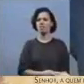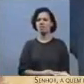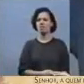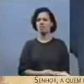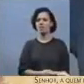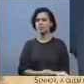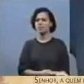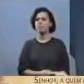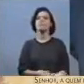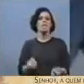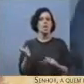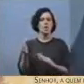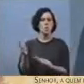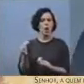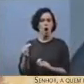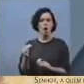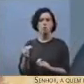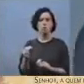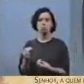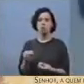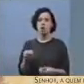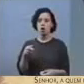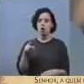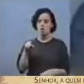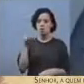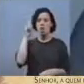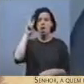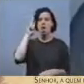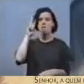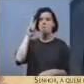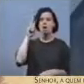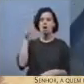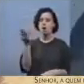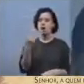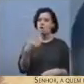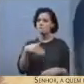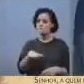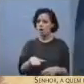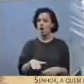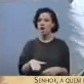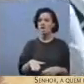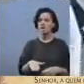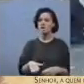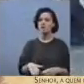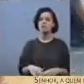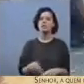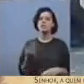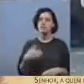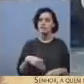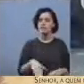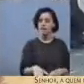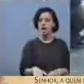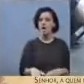no sentido de sai da minha frente, mas é aquilo também que sai de baixo, lá do fundo, das